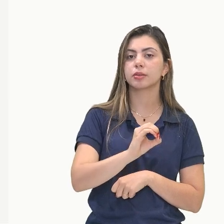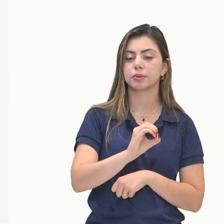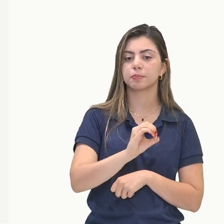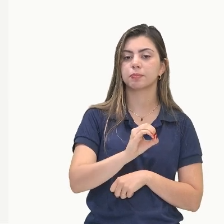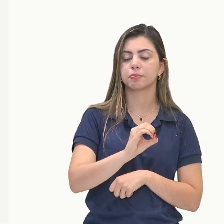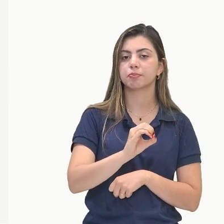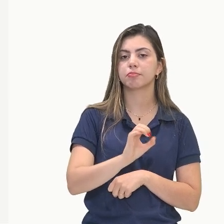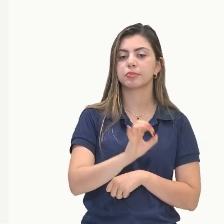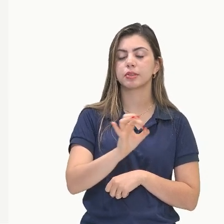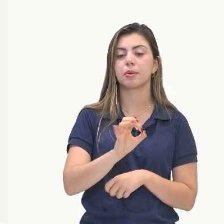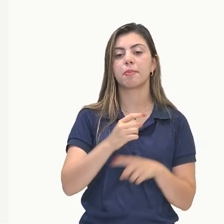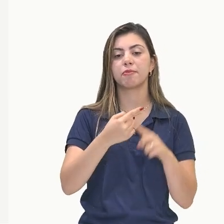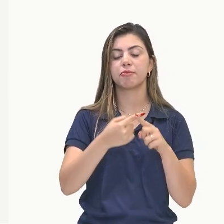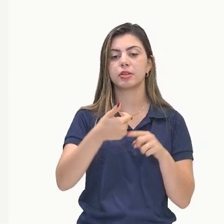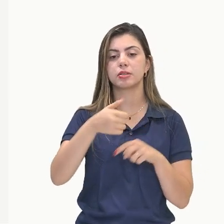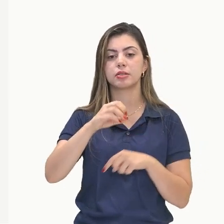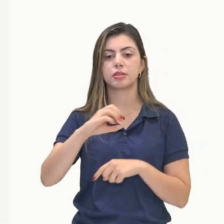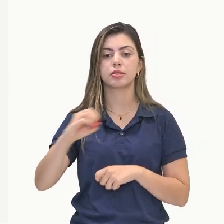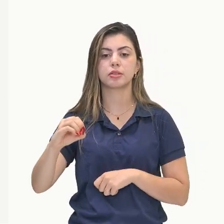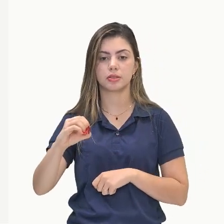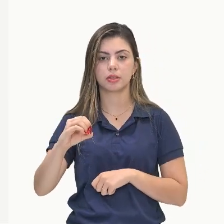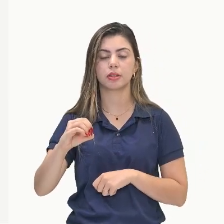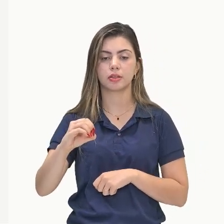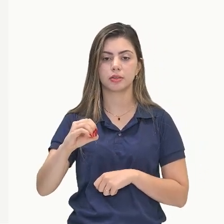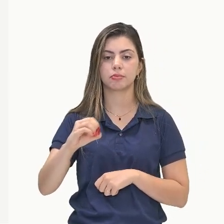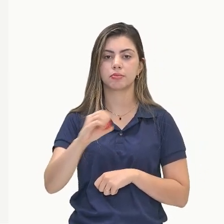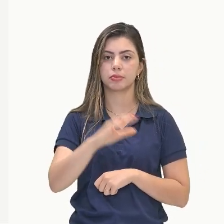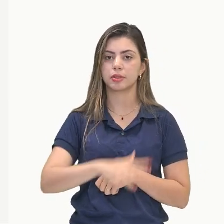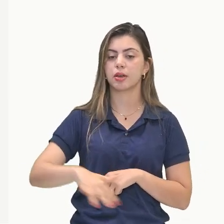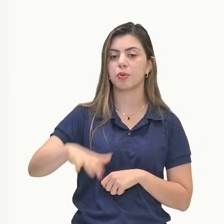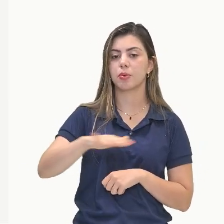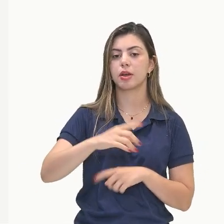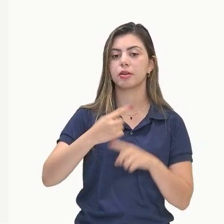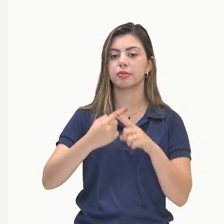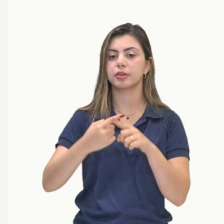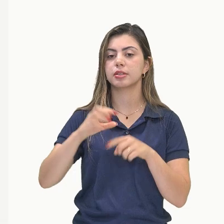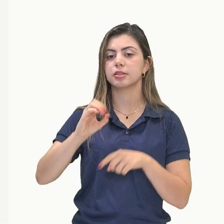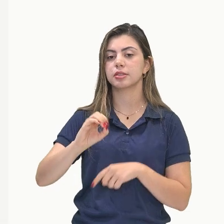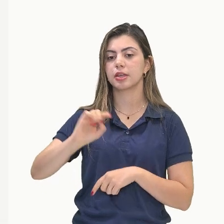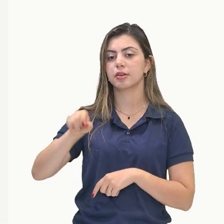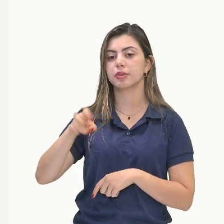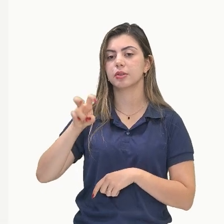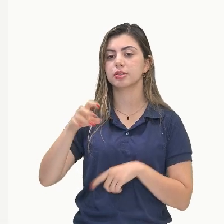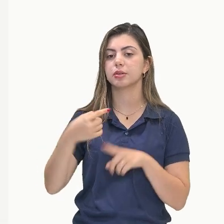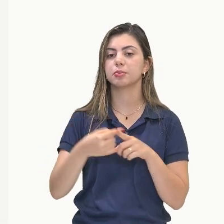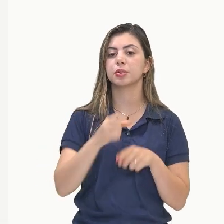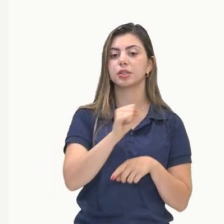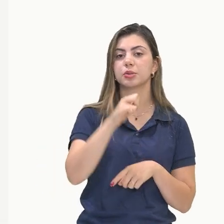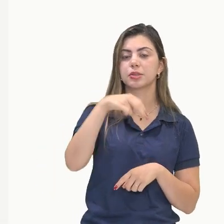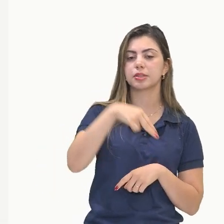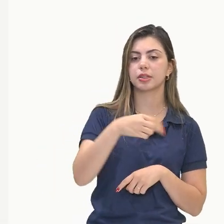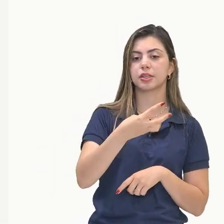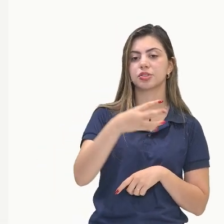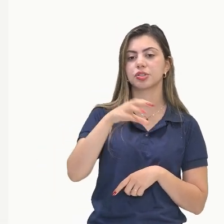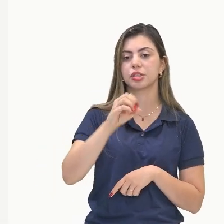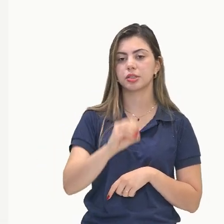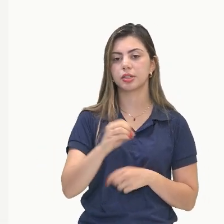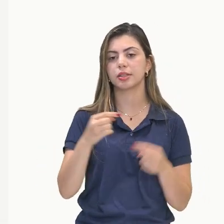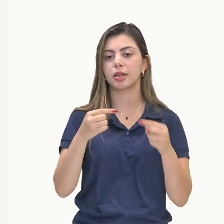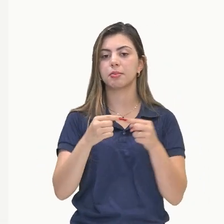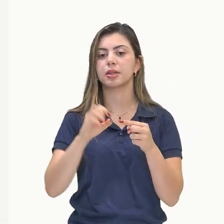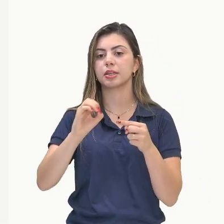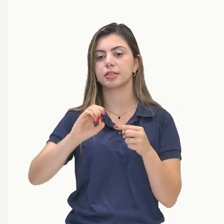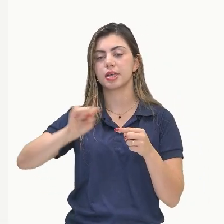E aí, multiplica por 100, que é o valor do campo, e multiplica pelo valor do seno do 30, né? Seno de 30